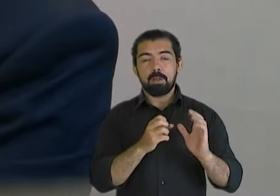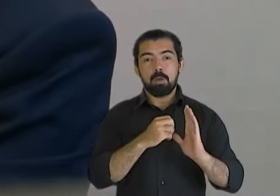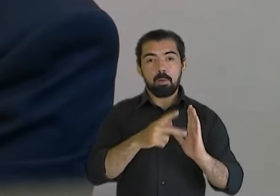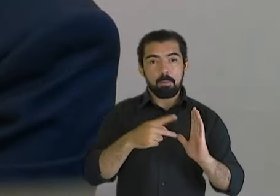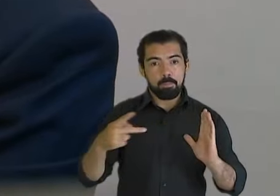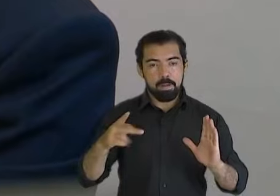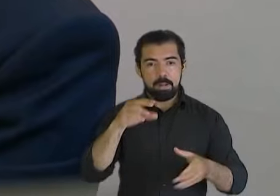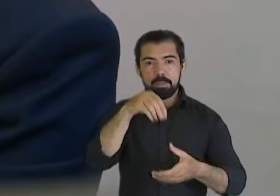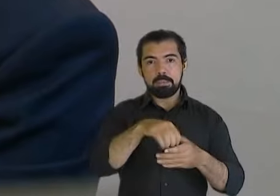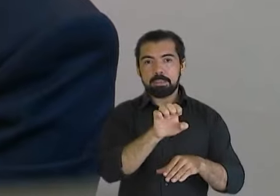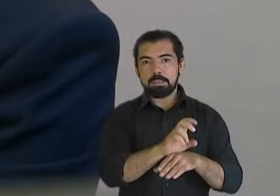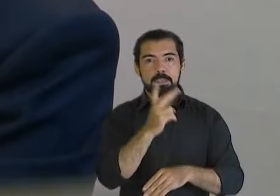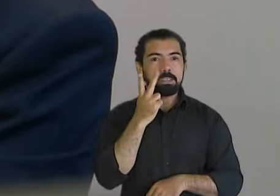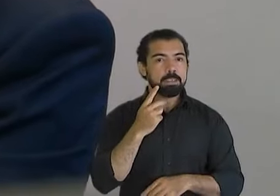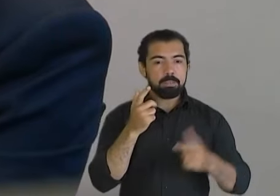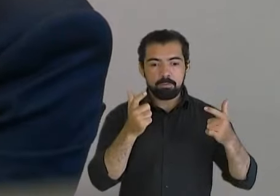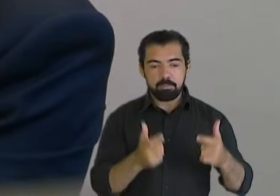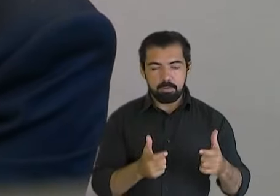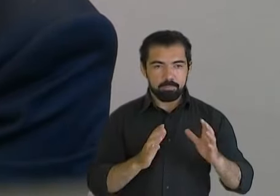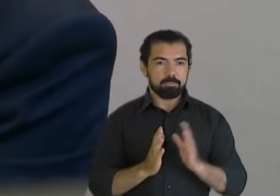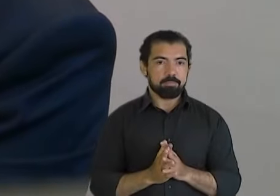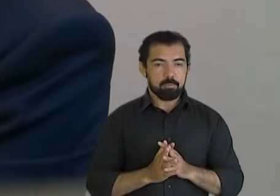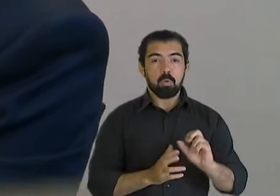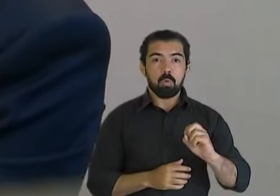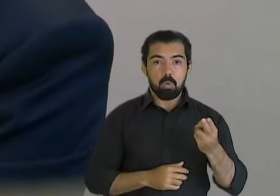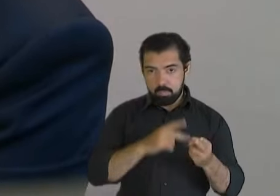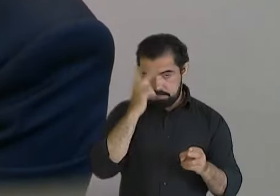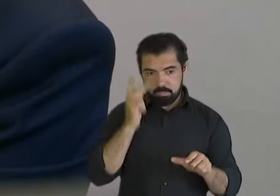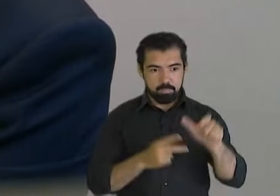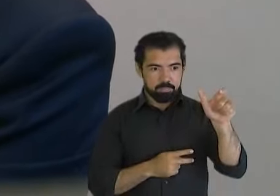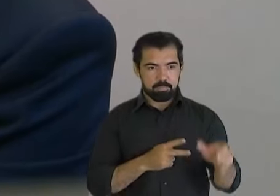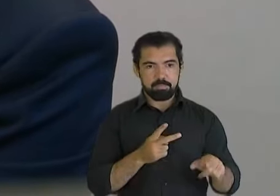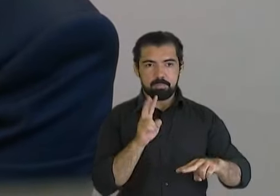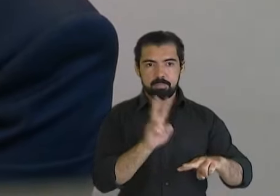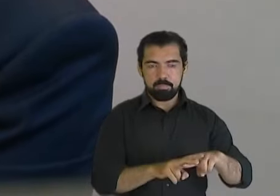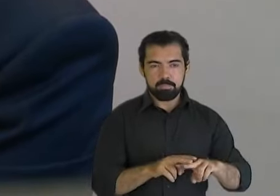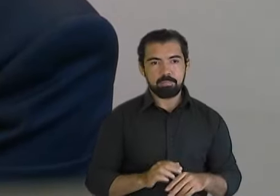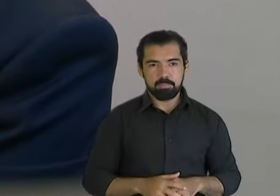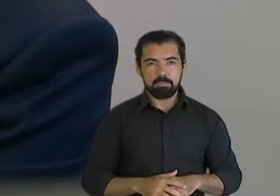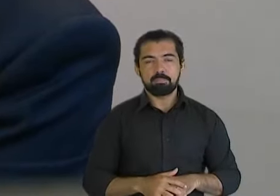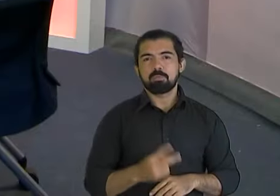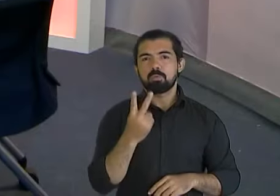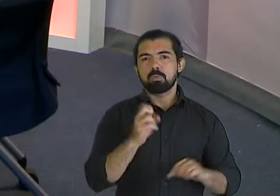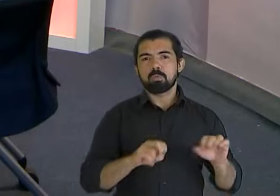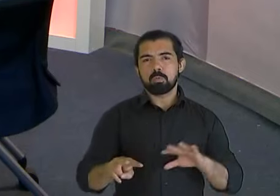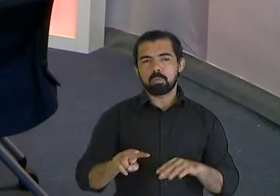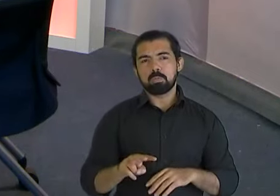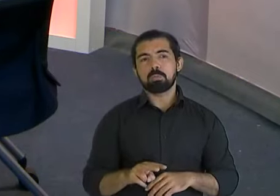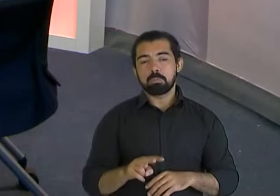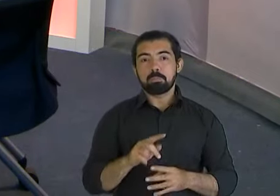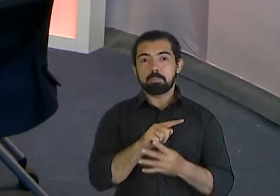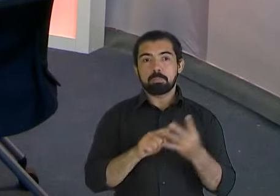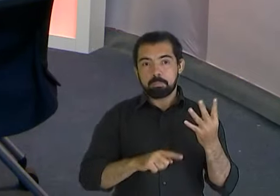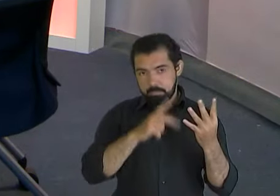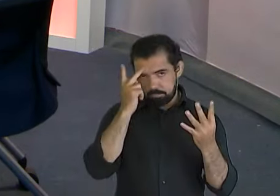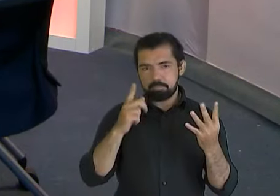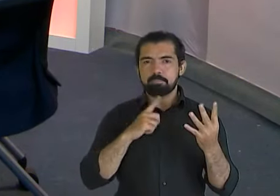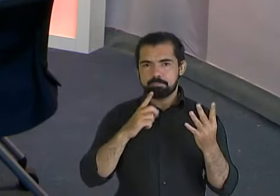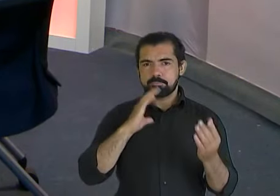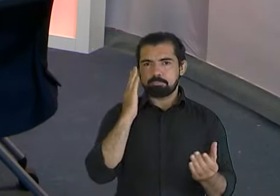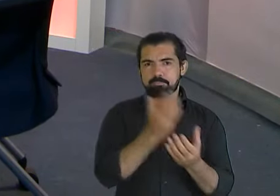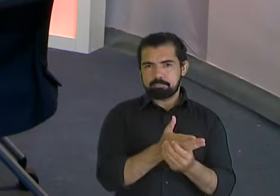estado do Brasil. Determinado influenciador foi preso. Acho que umas 2 semanas, 4 influenciadores foram Exato. Presos. Exato. E aí o